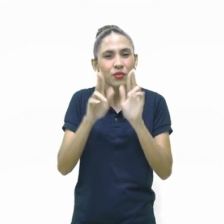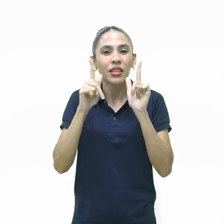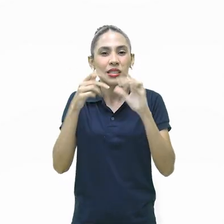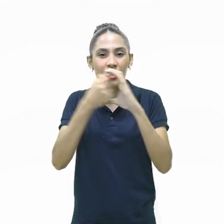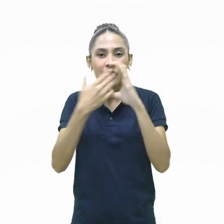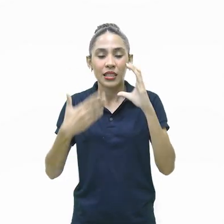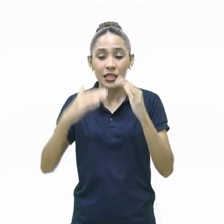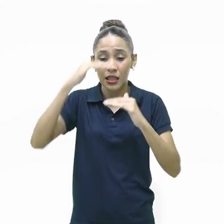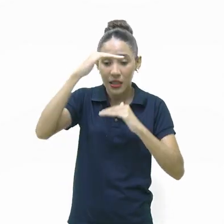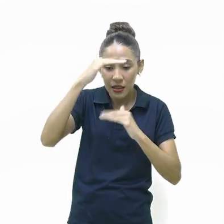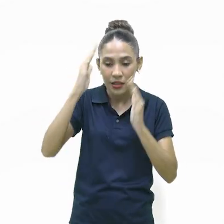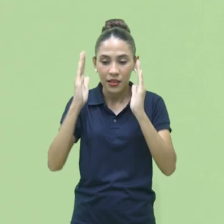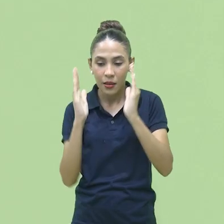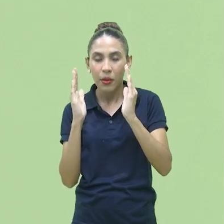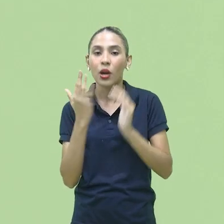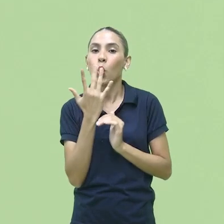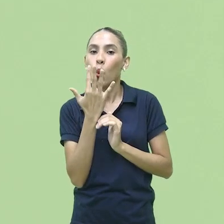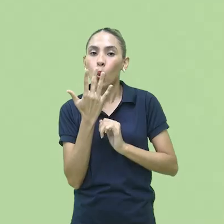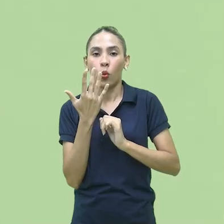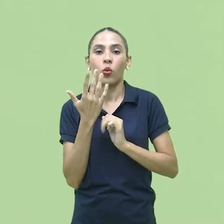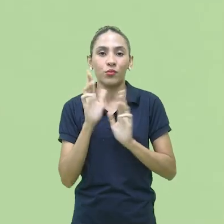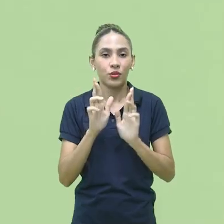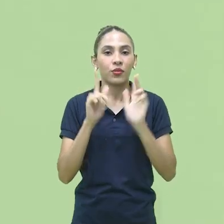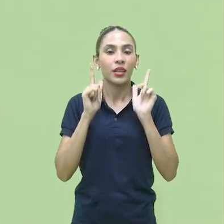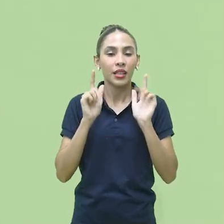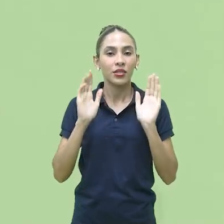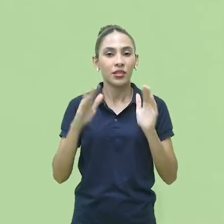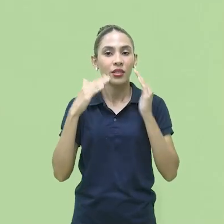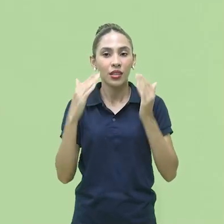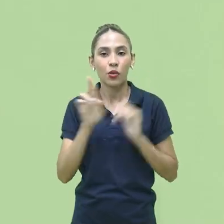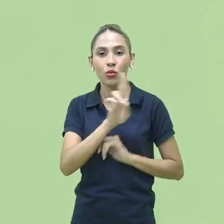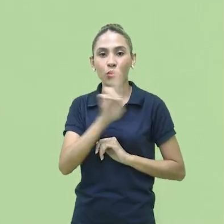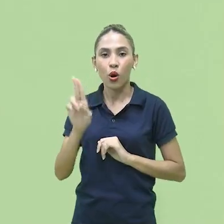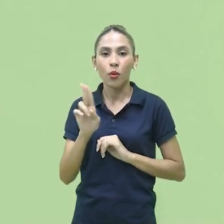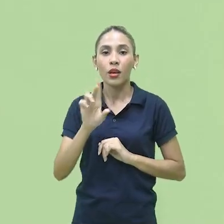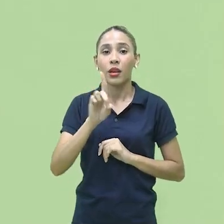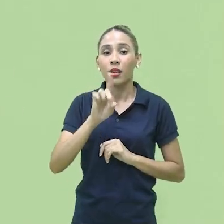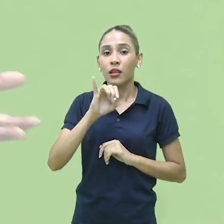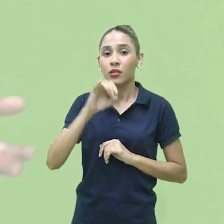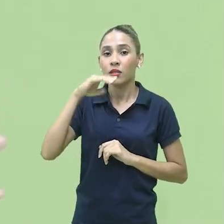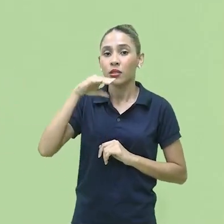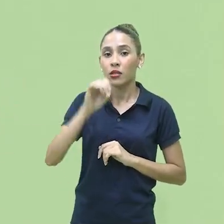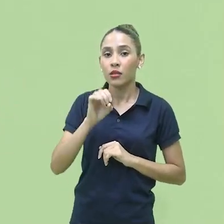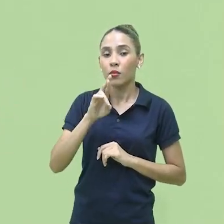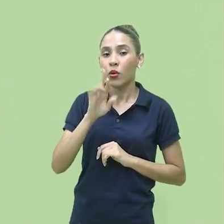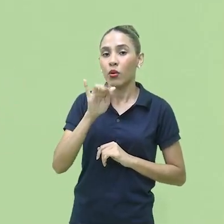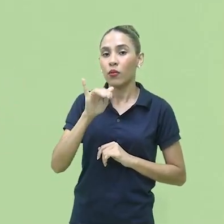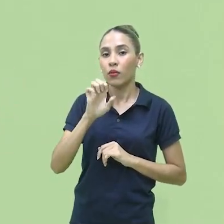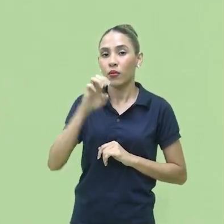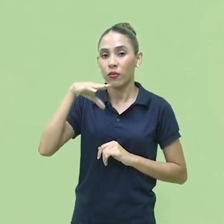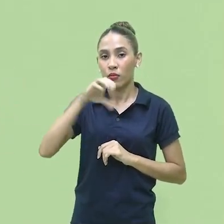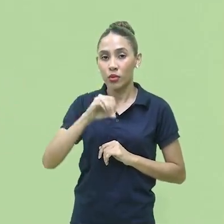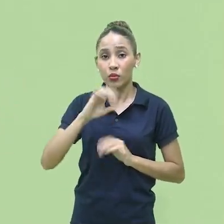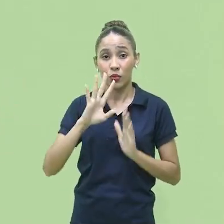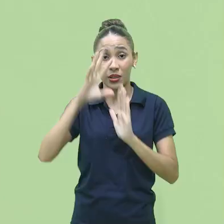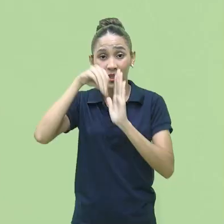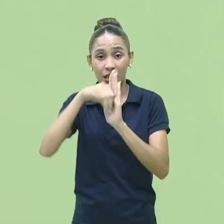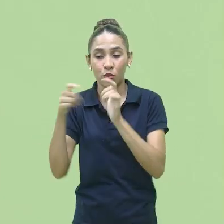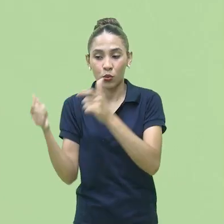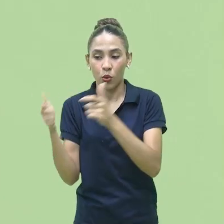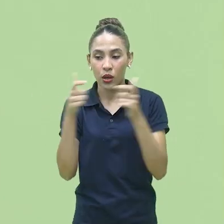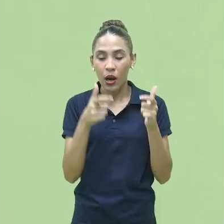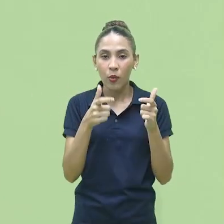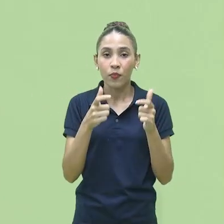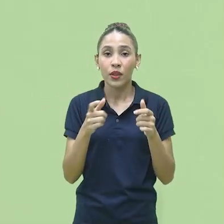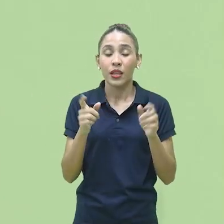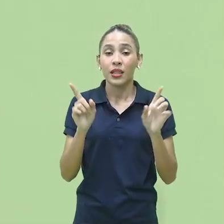tamanhos, tem cores diferentes. Então, isso aí nós chamamos de dimorfismo dentro do ambiente.